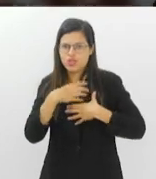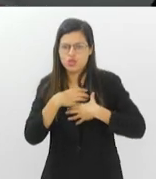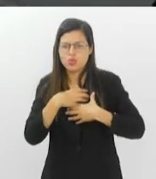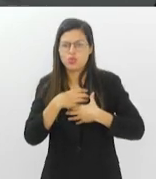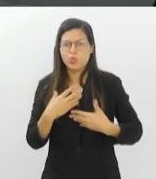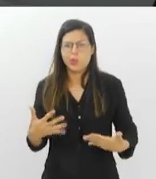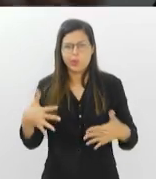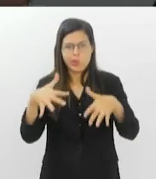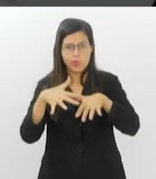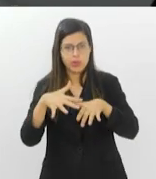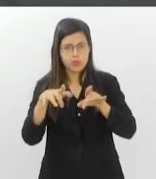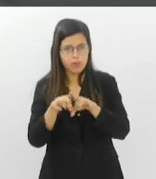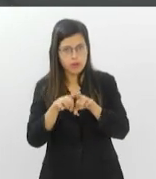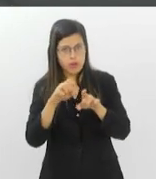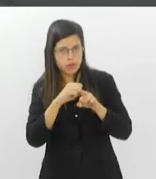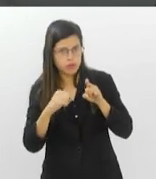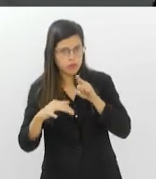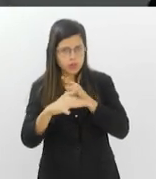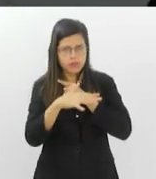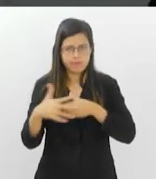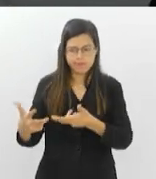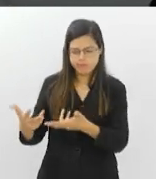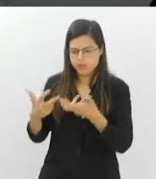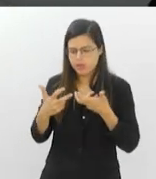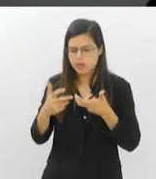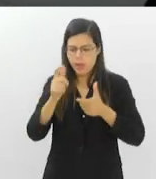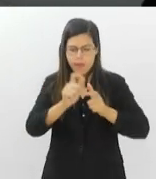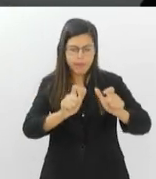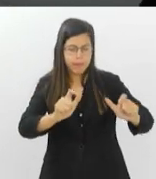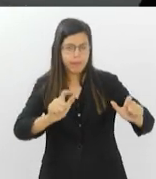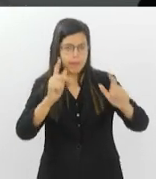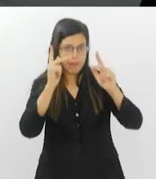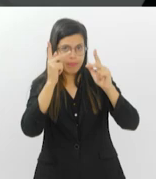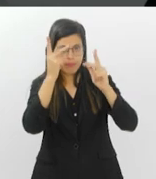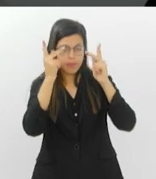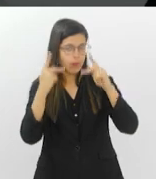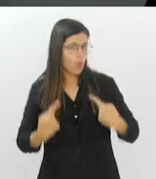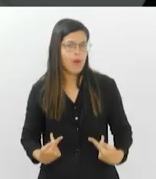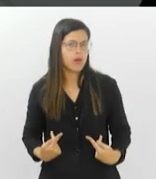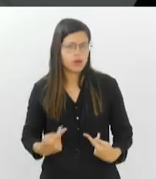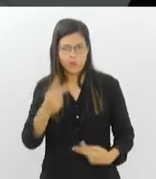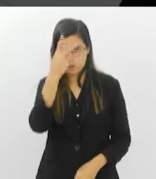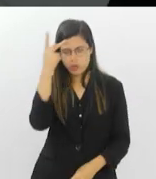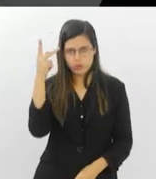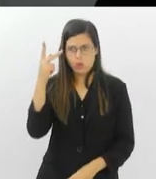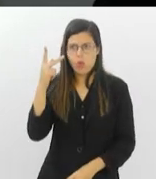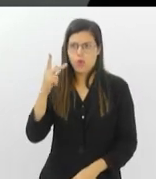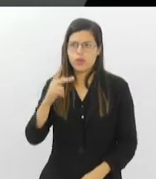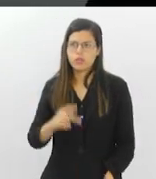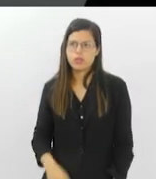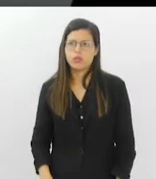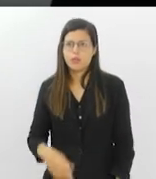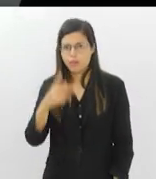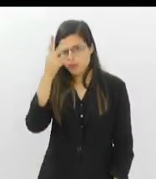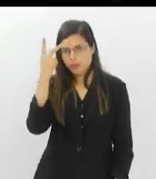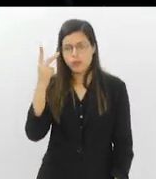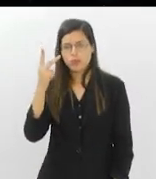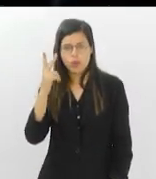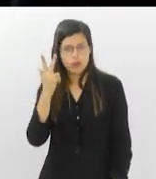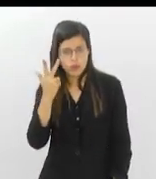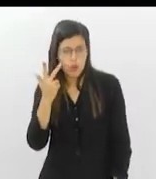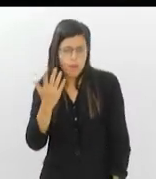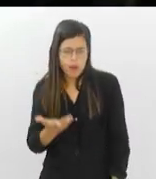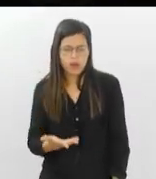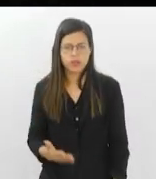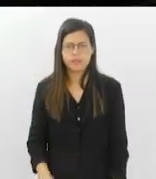para que a sociedade os veja como pessoas, pessoas que não têm apenas uma deficiência, né? São pessoas normais. A